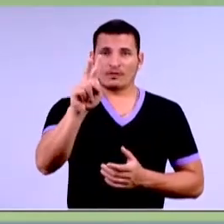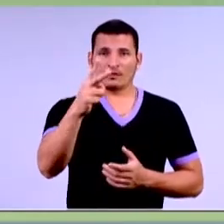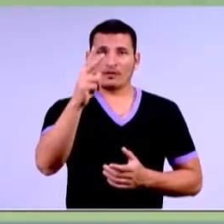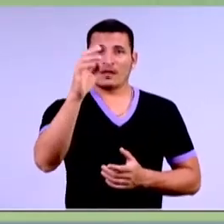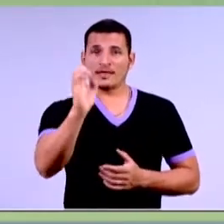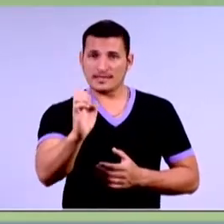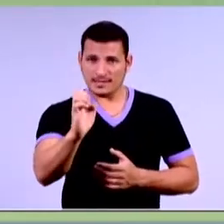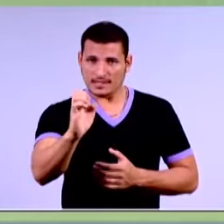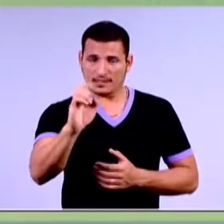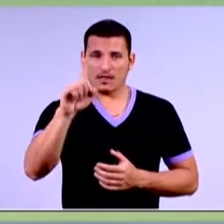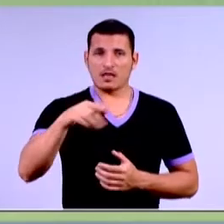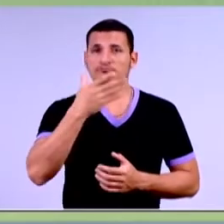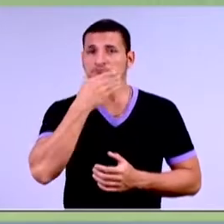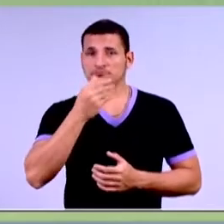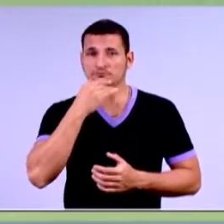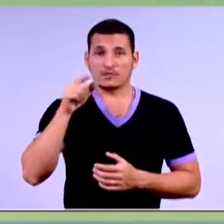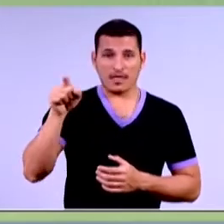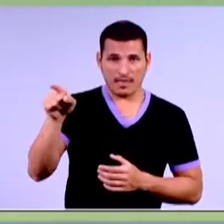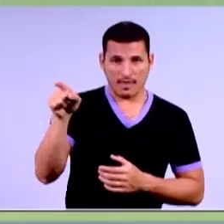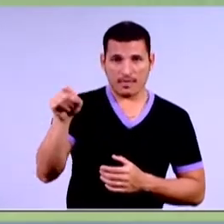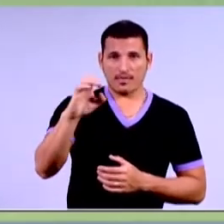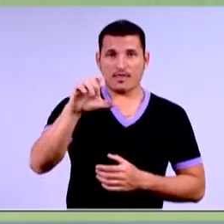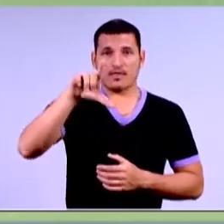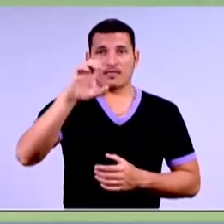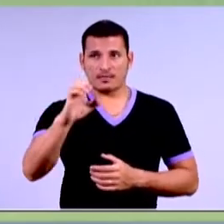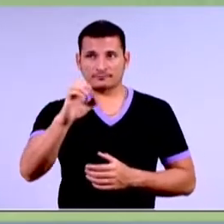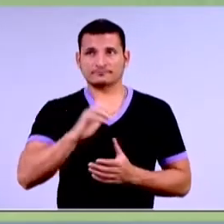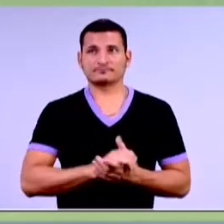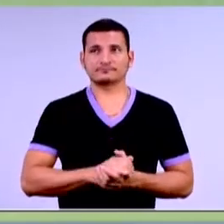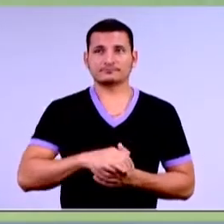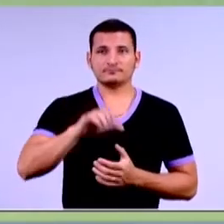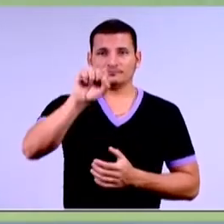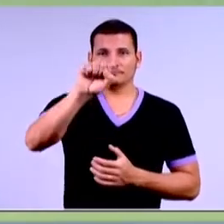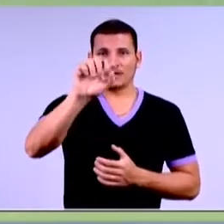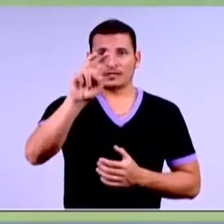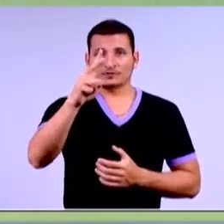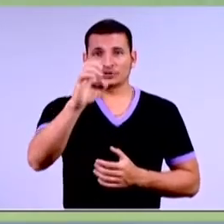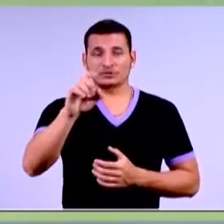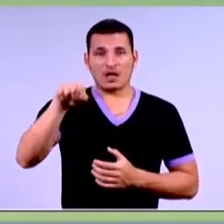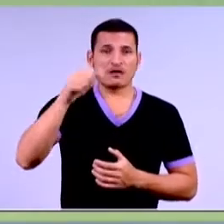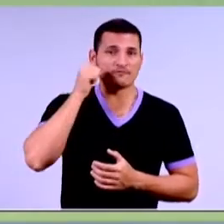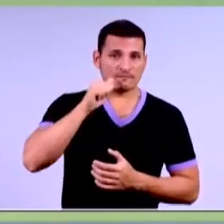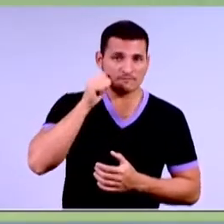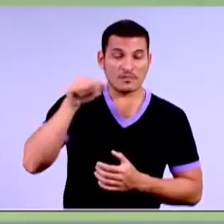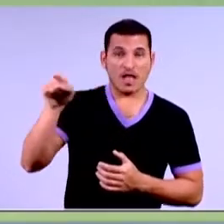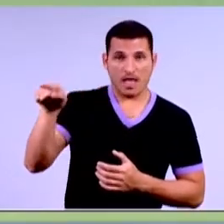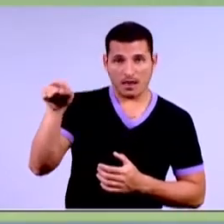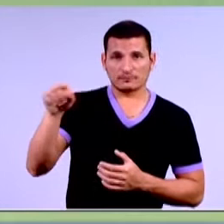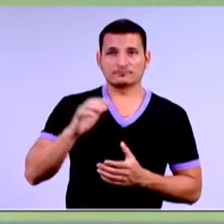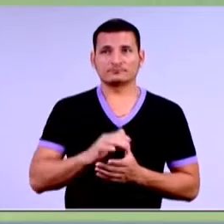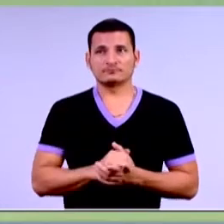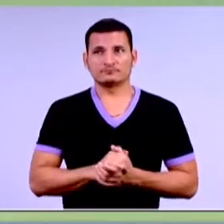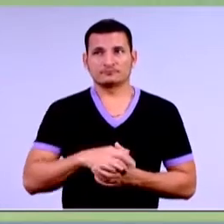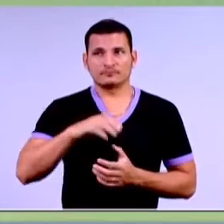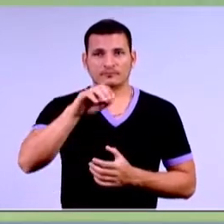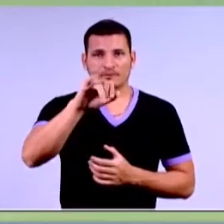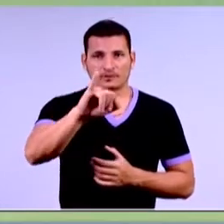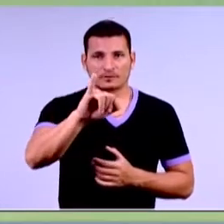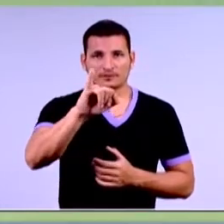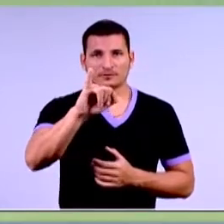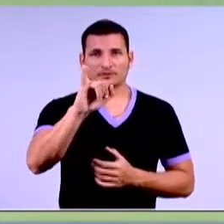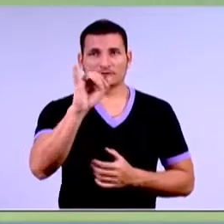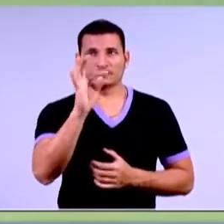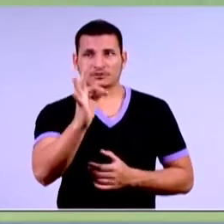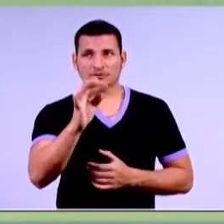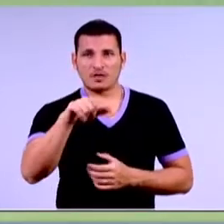masculino ele cheio que é o feminino ela e é o pronome